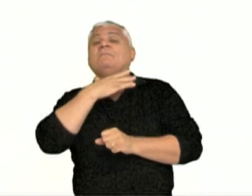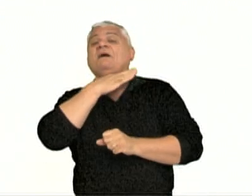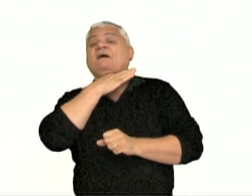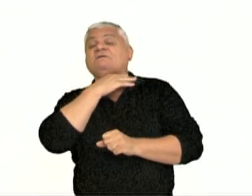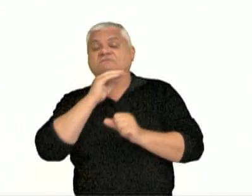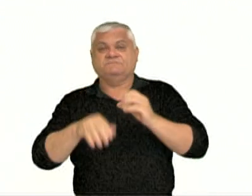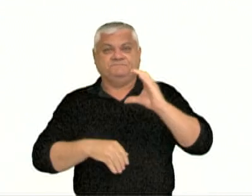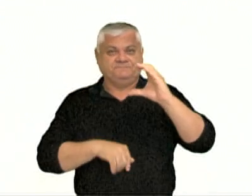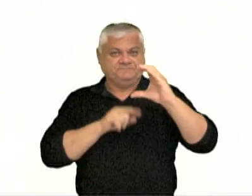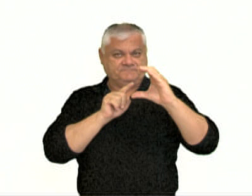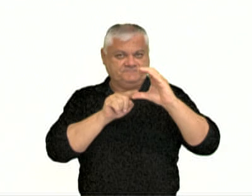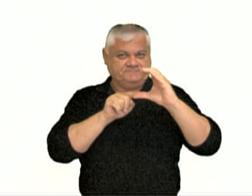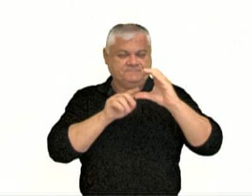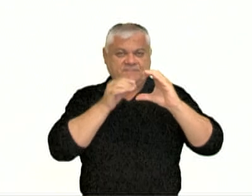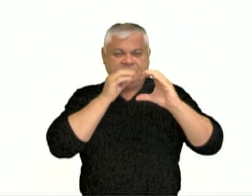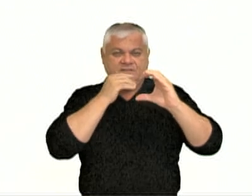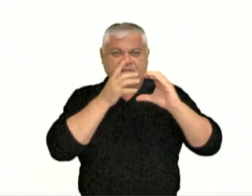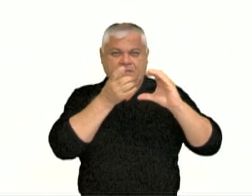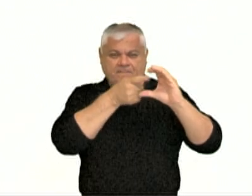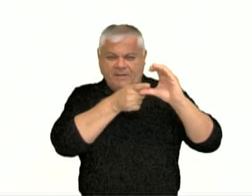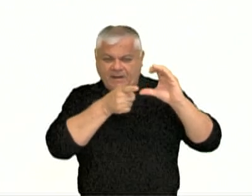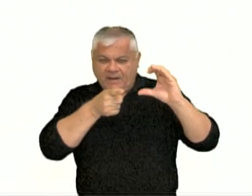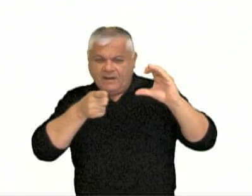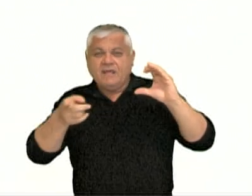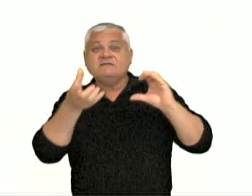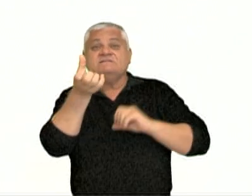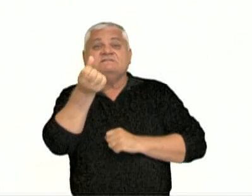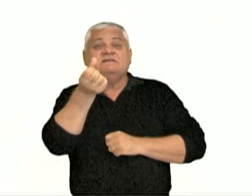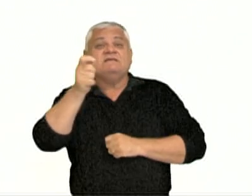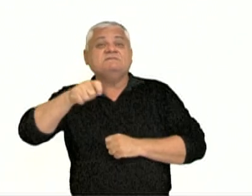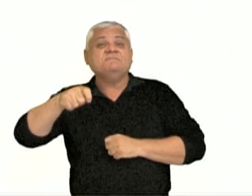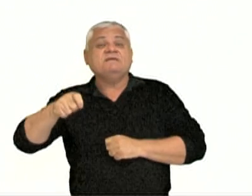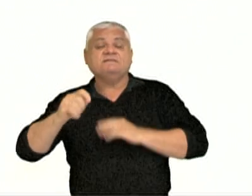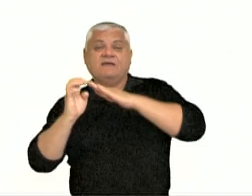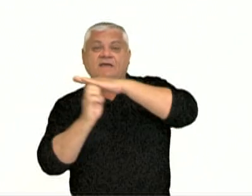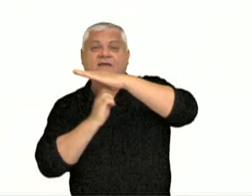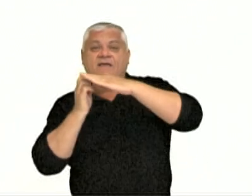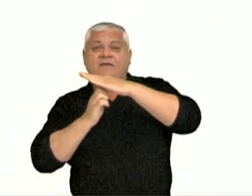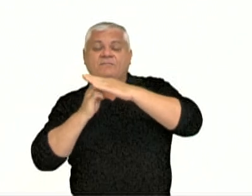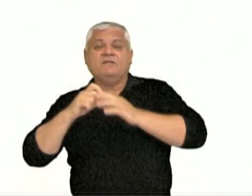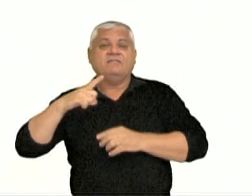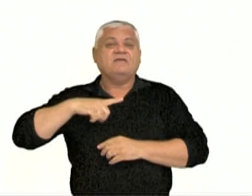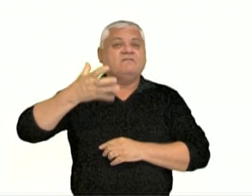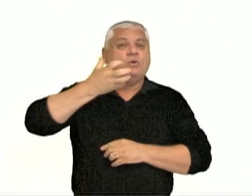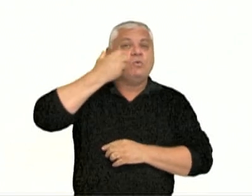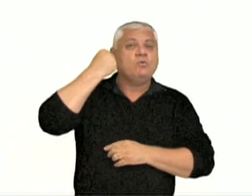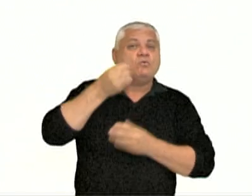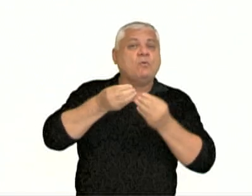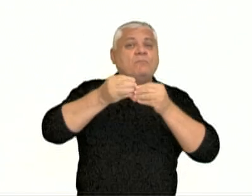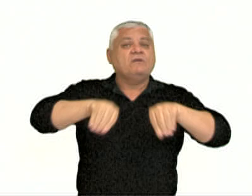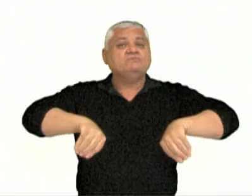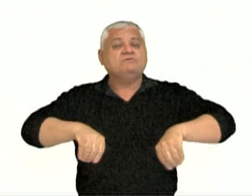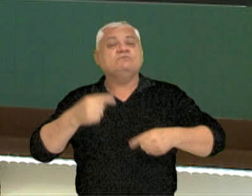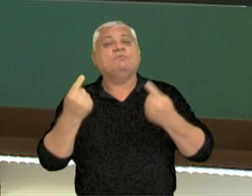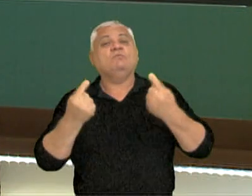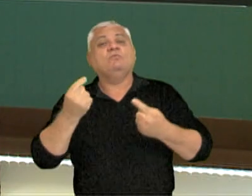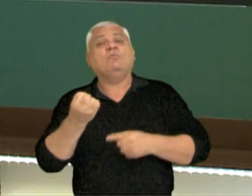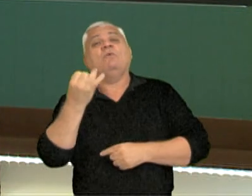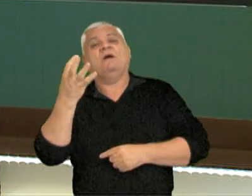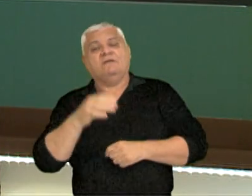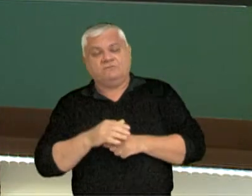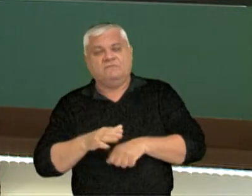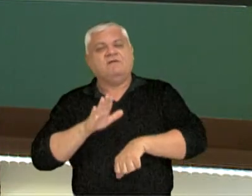Letra C. Durante 6 meses, a microempresa teve lucro ou prejuízo? De quanto?